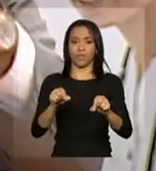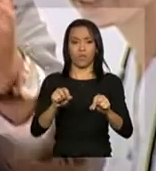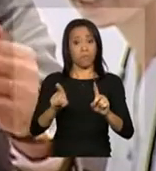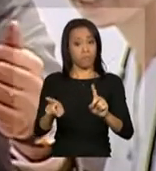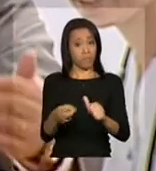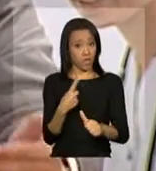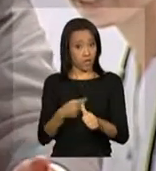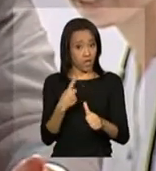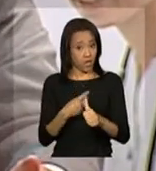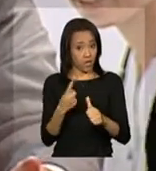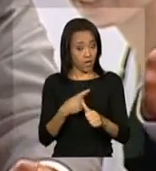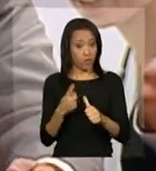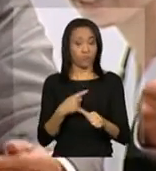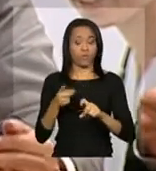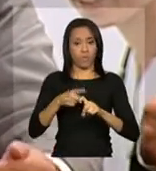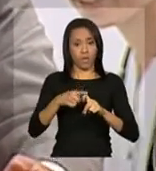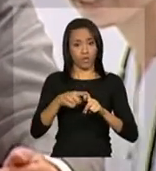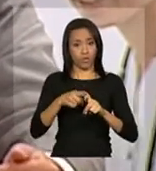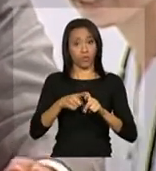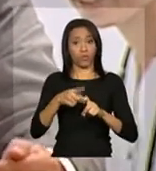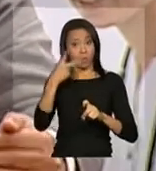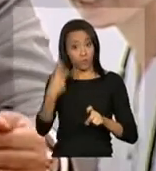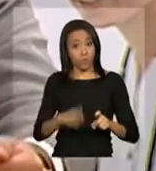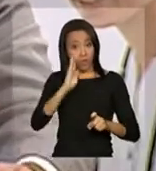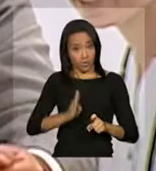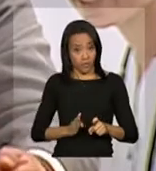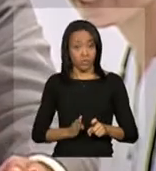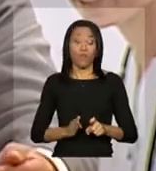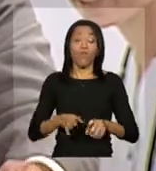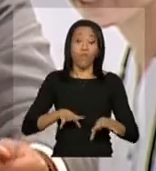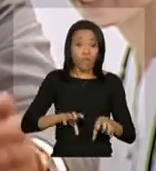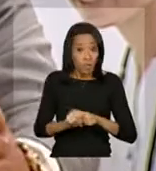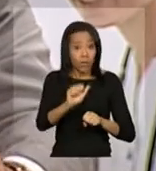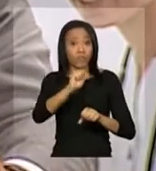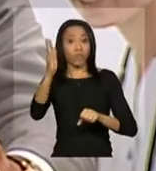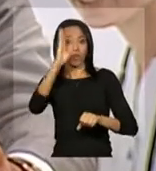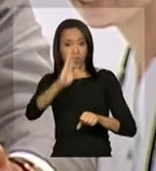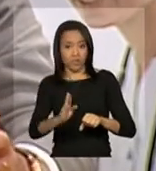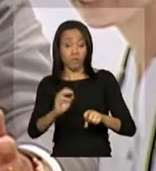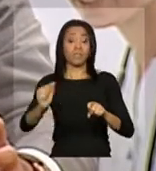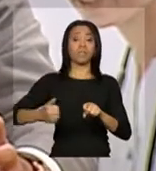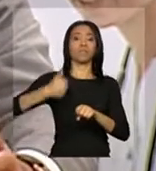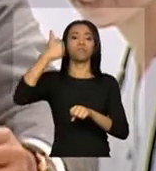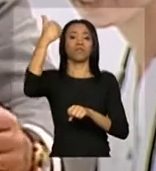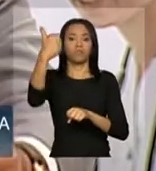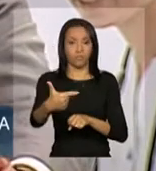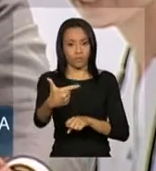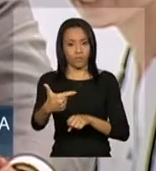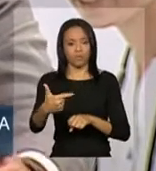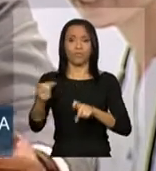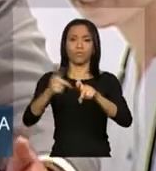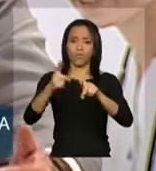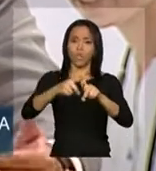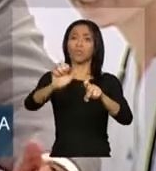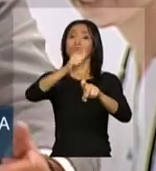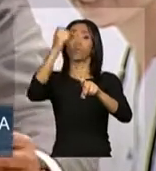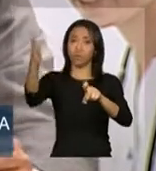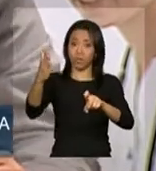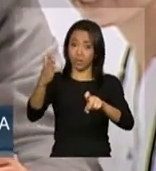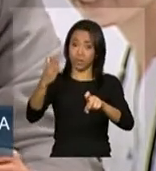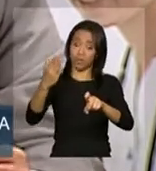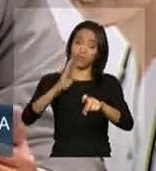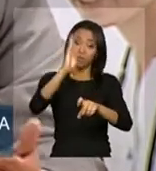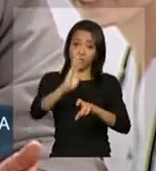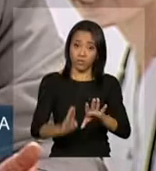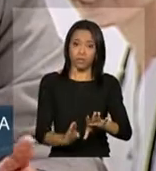os médicos brasileiros formados no exterior depois com as vagas remanescentes dentro do próprio critério com os médicos estrangeiros